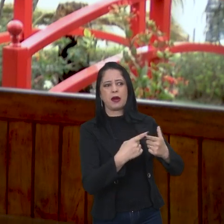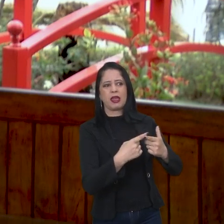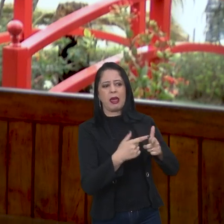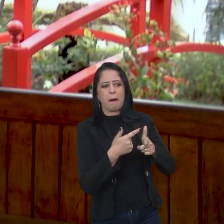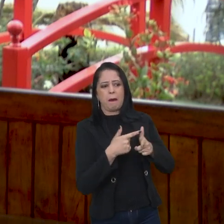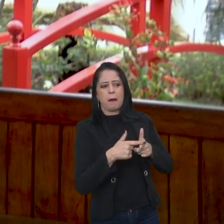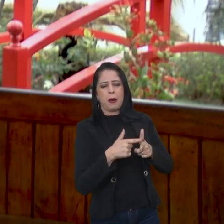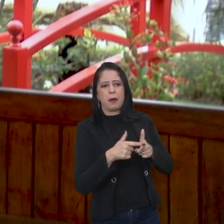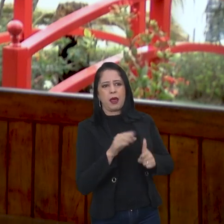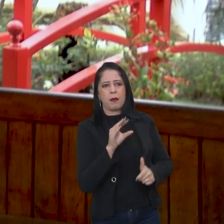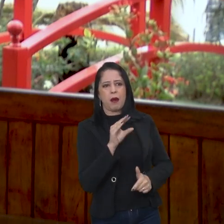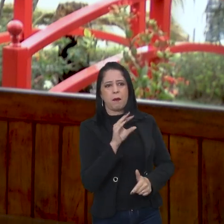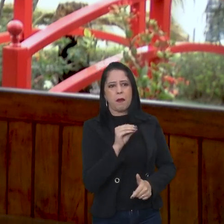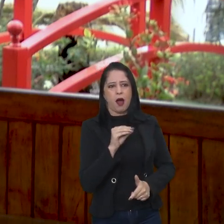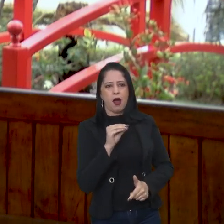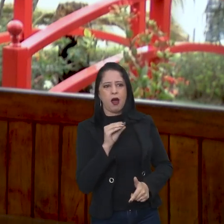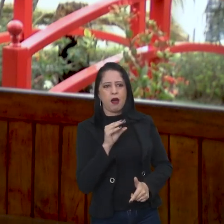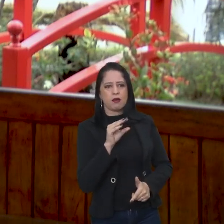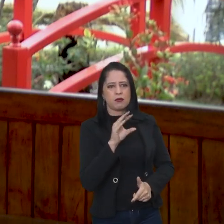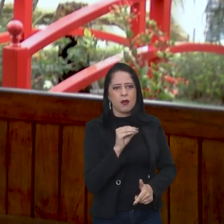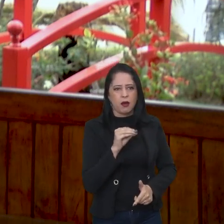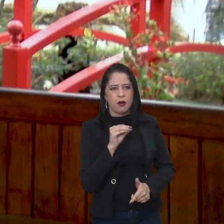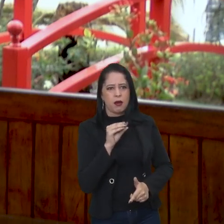para as pessoas que têm gagueira